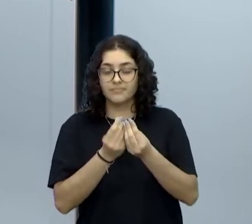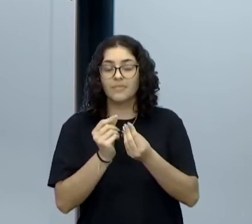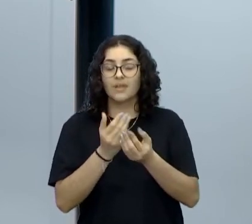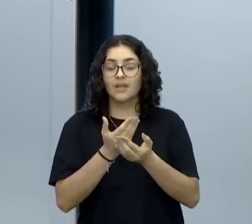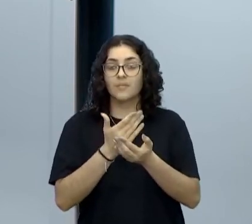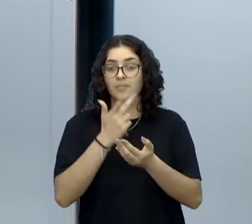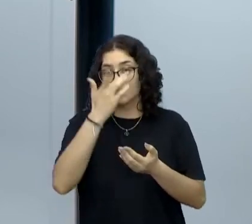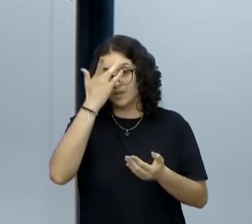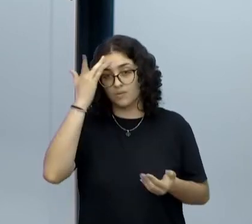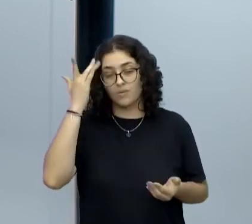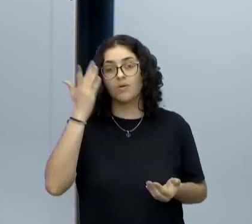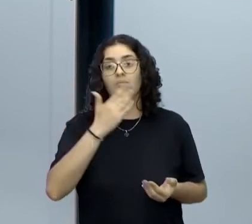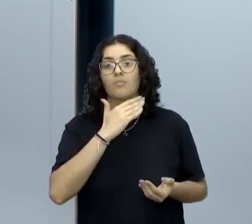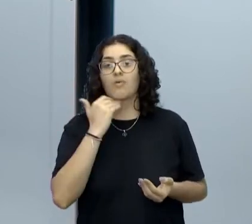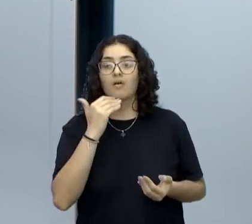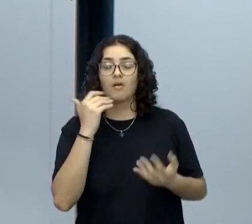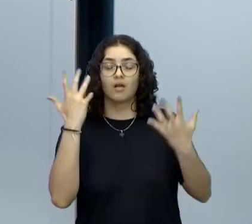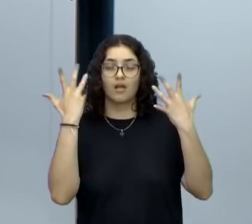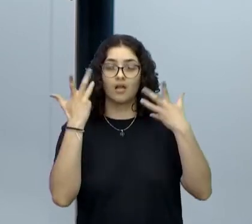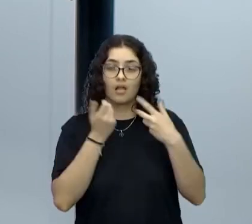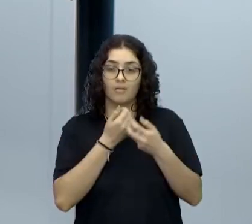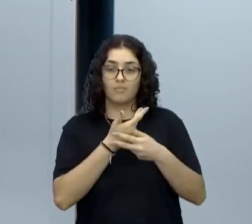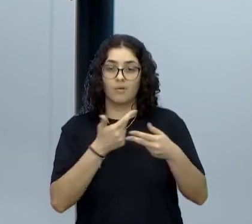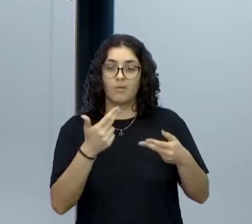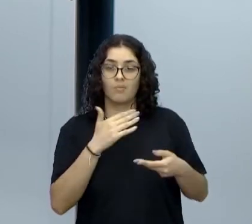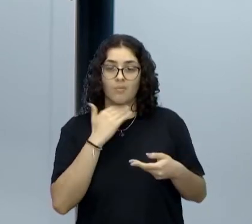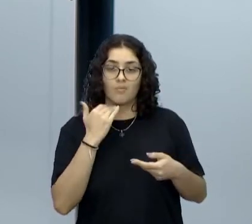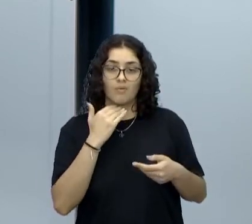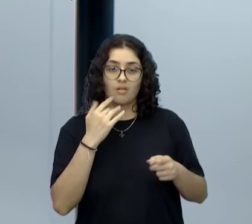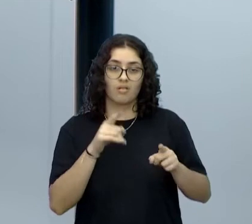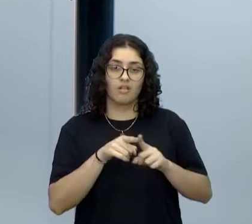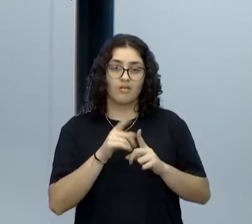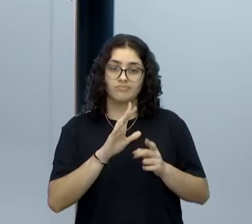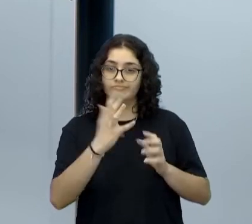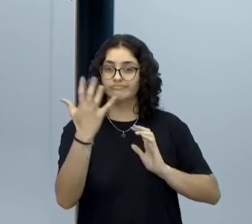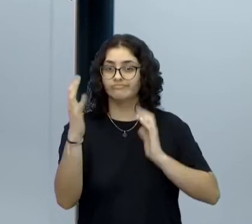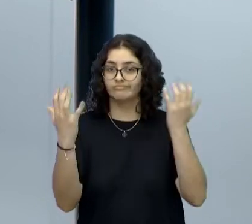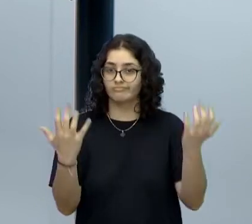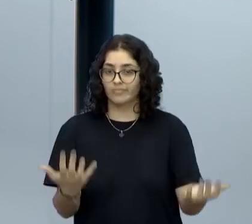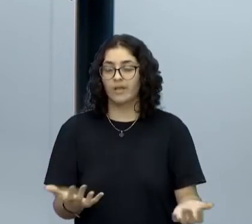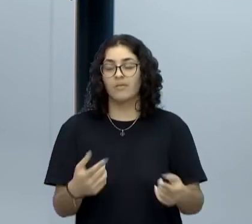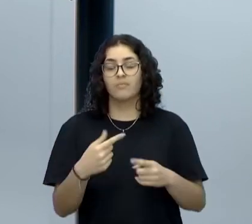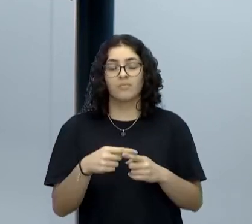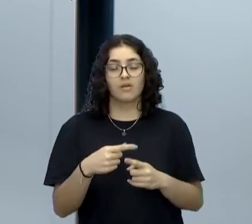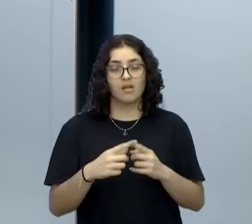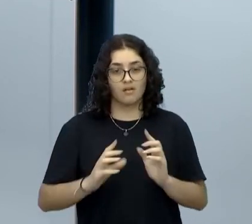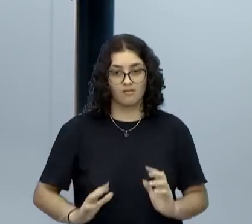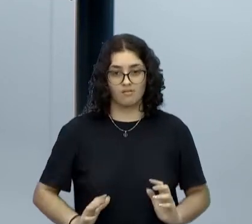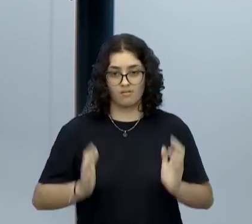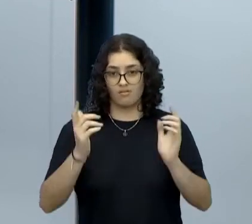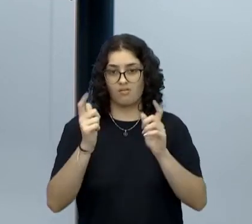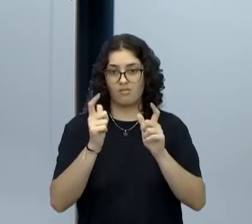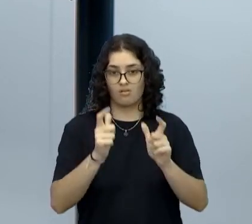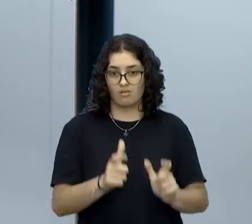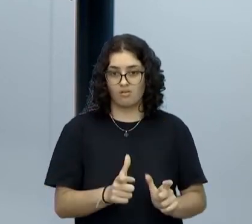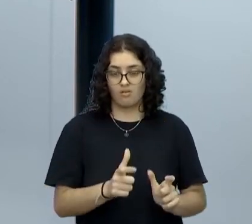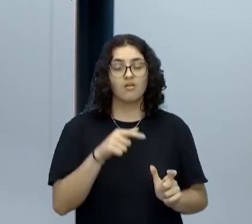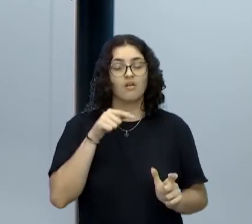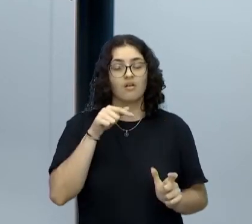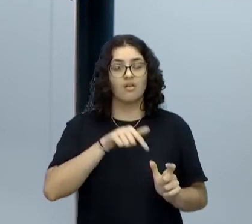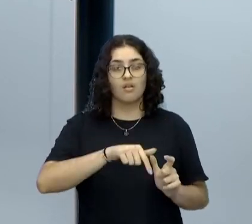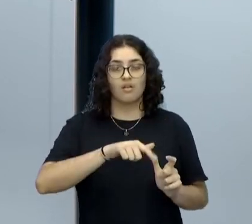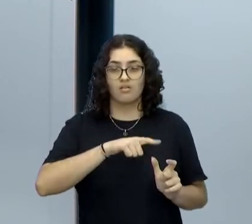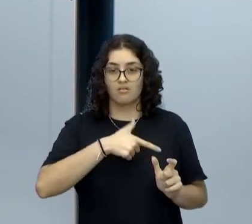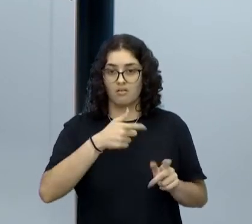pessoas, percas de animais e também da biodiversidade, porque quando acontece isso em outra região, ainda que não haja